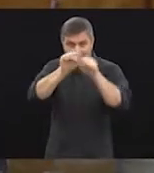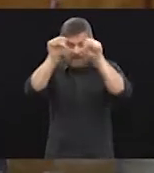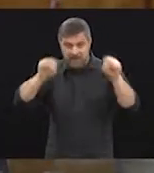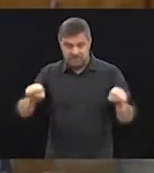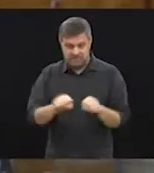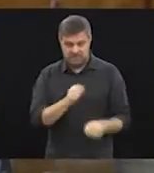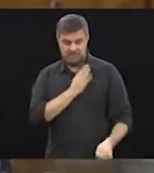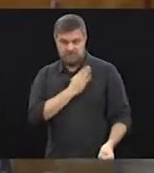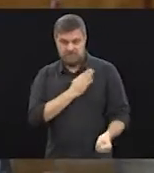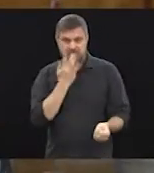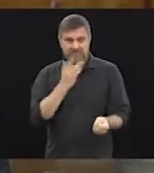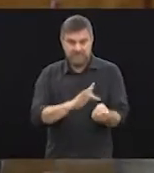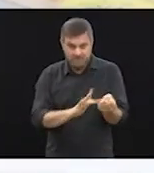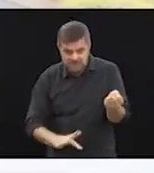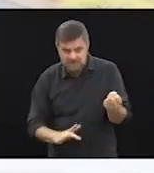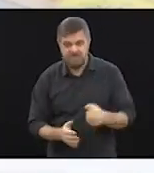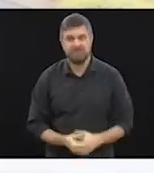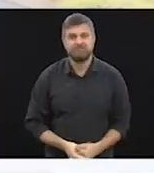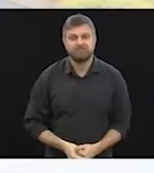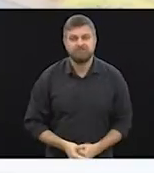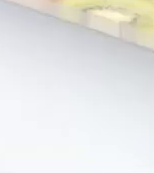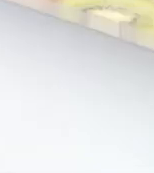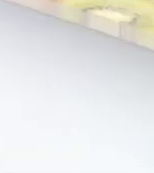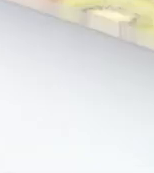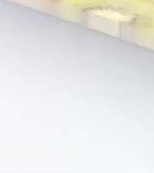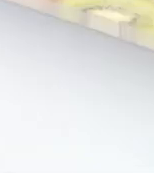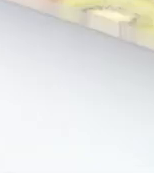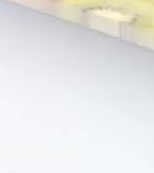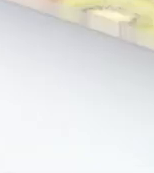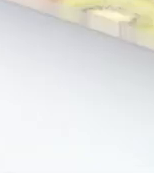circulatório, chegando aos dias de hoje.